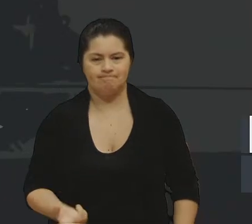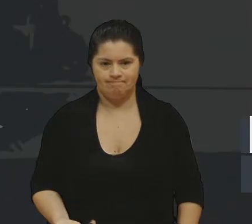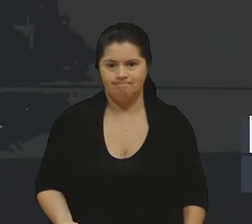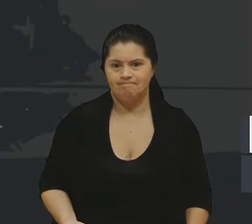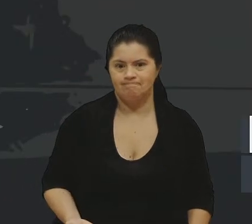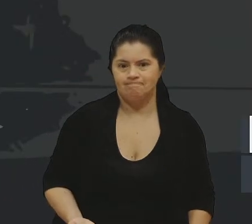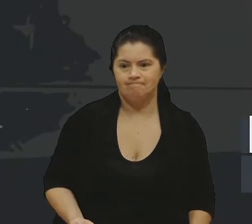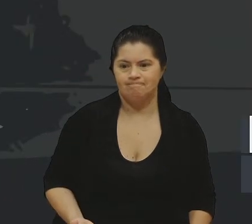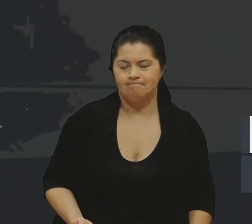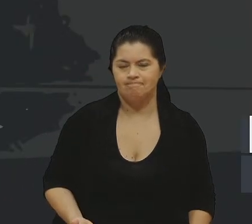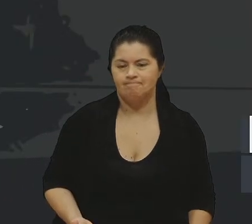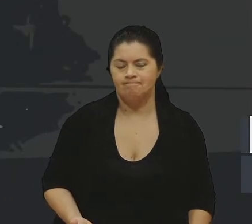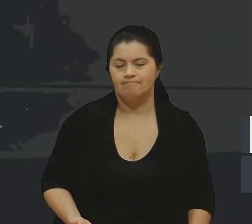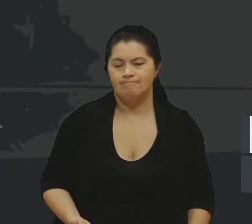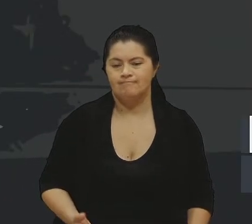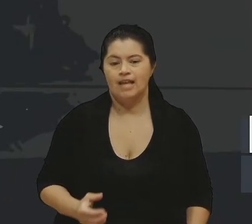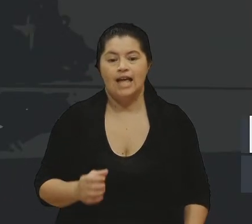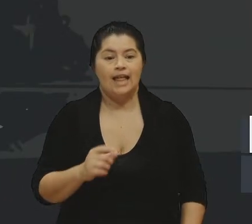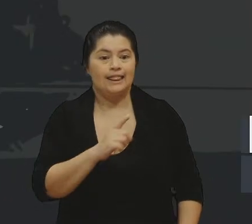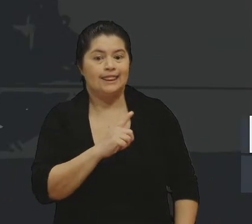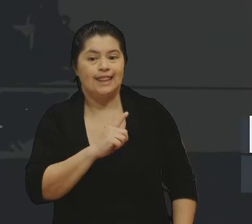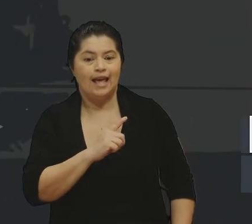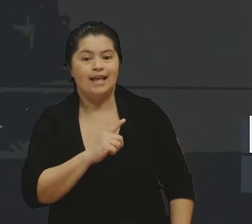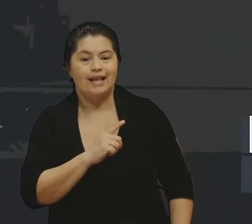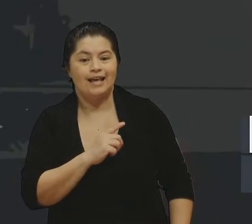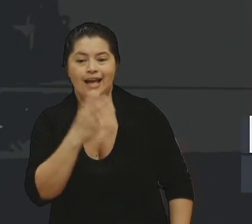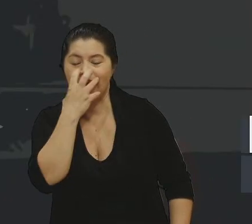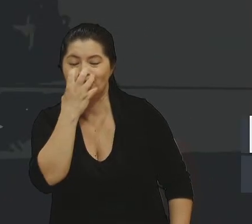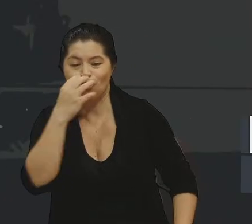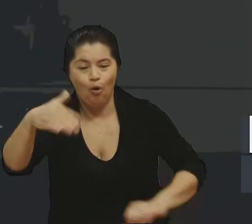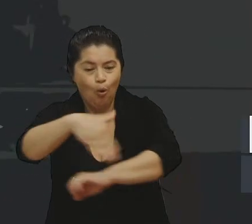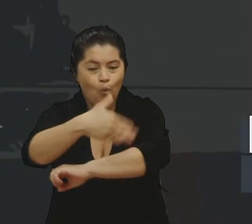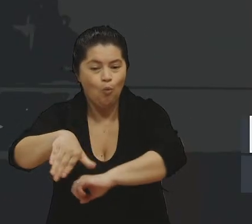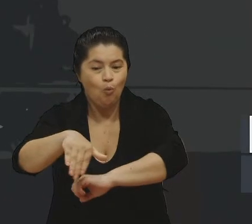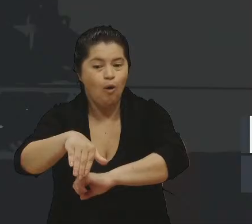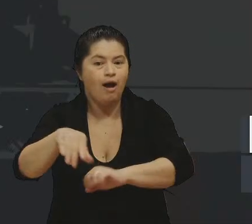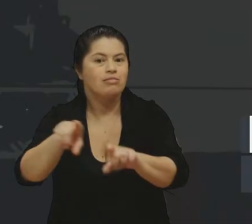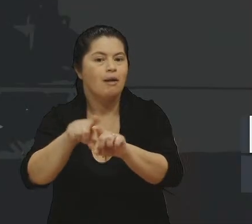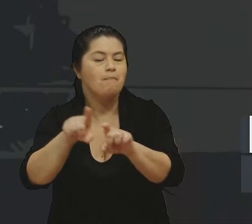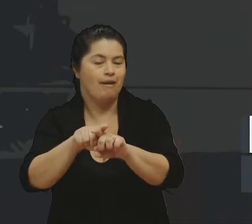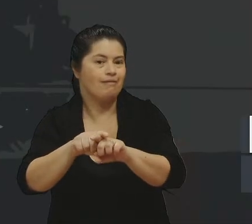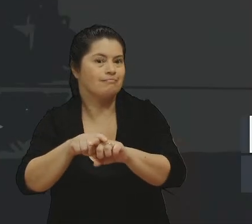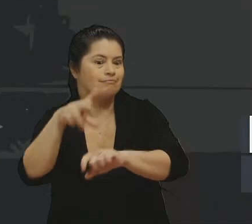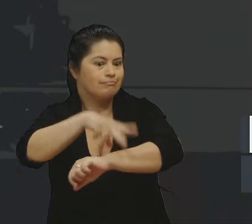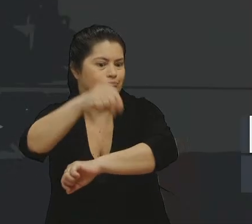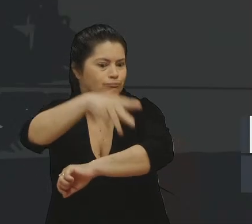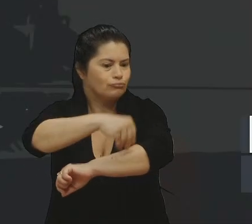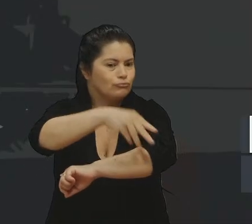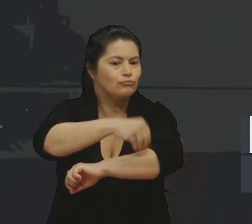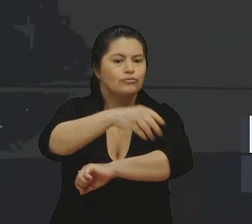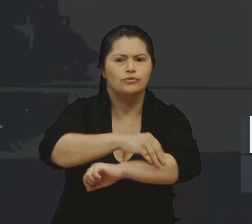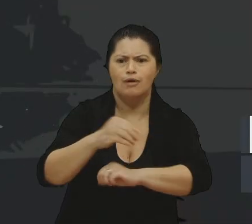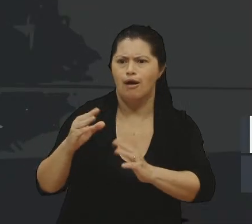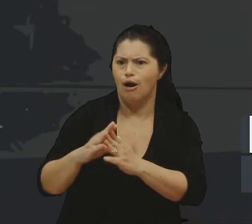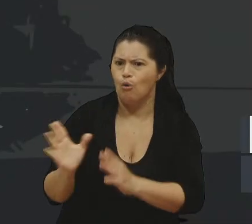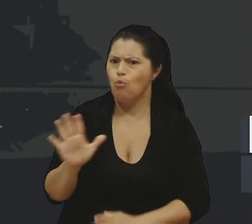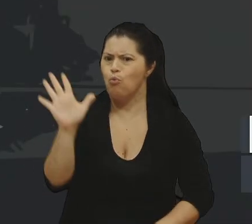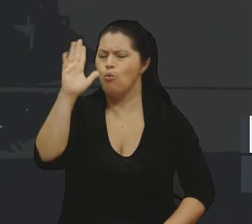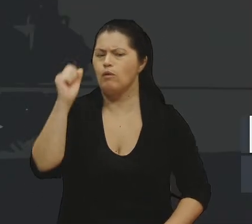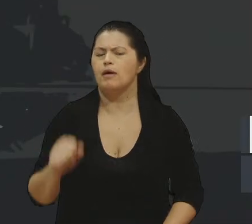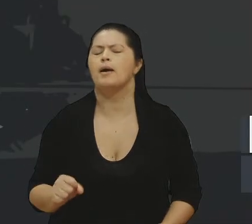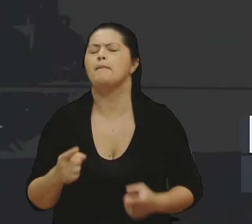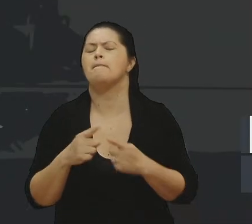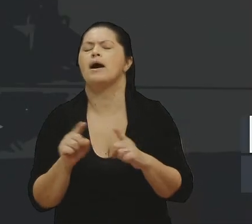lá, cara, deve ter do vira-lata ao cachorro de raça, estou certo? Todos querem a mesma coisa, mas o que motiva na cabeça?